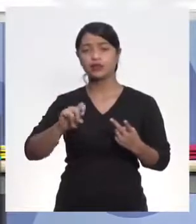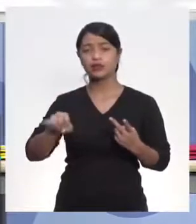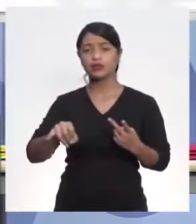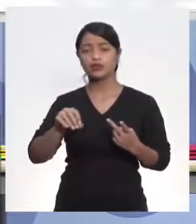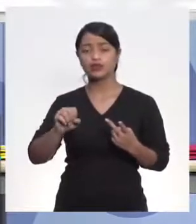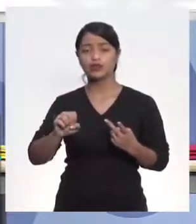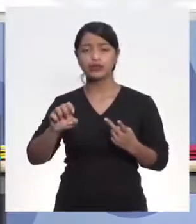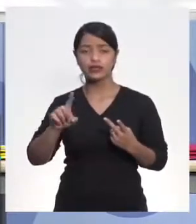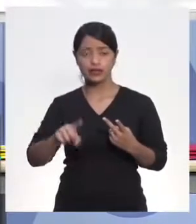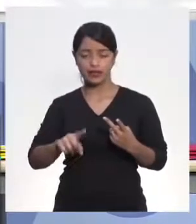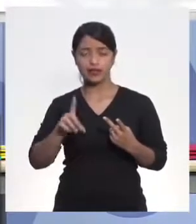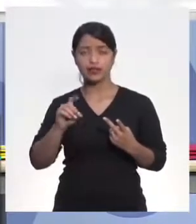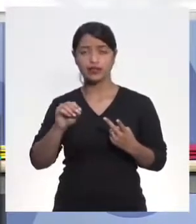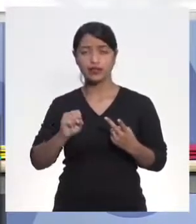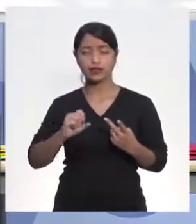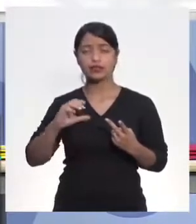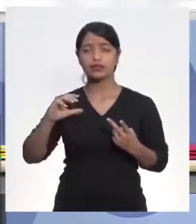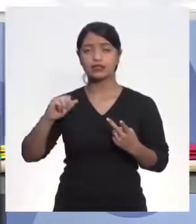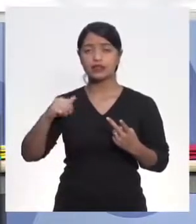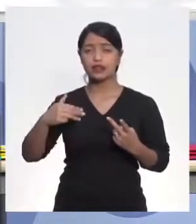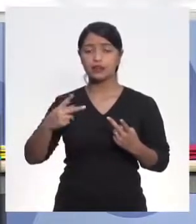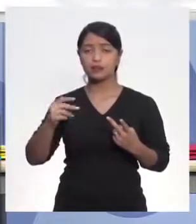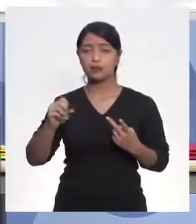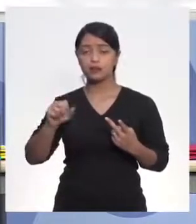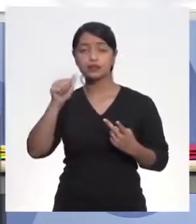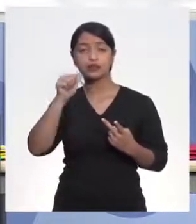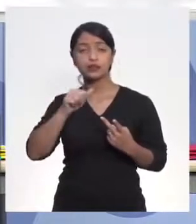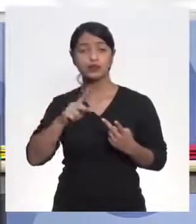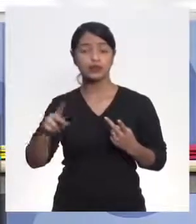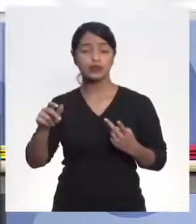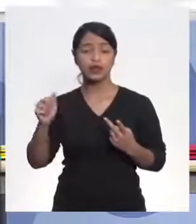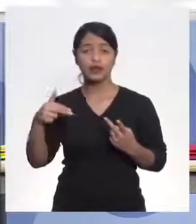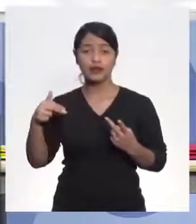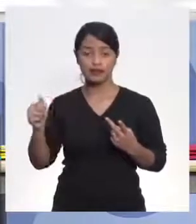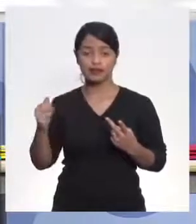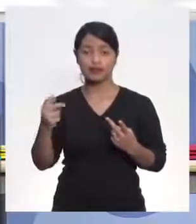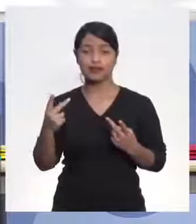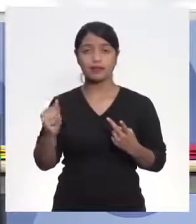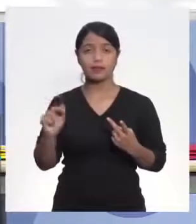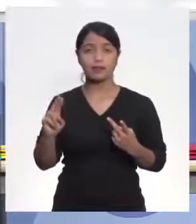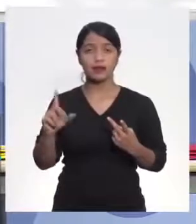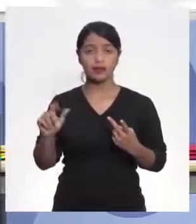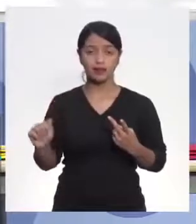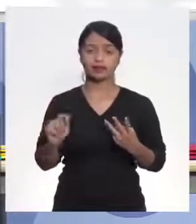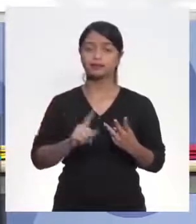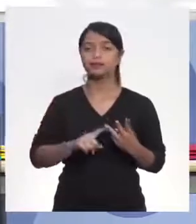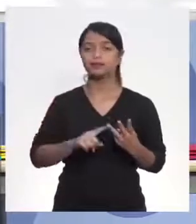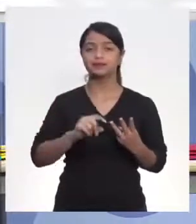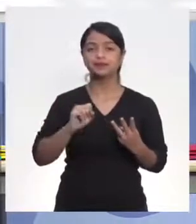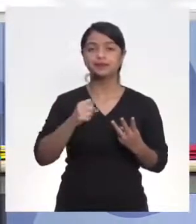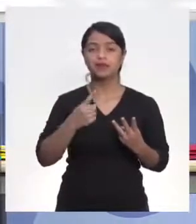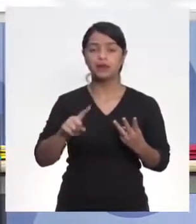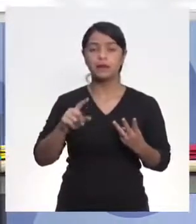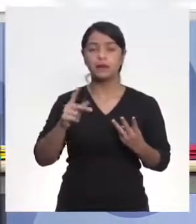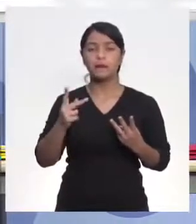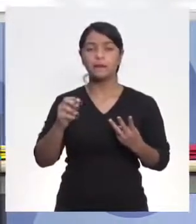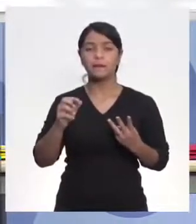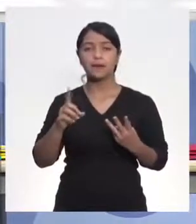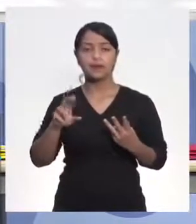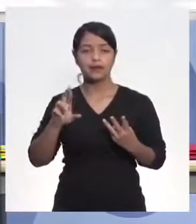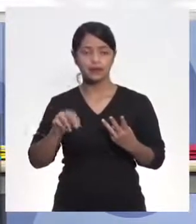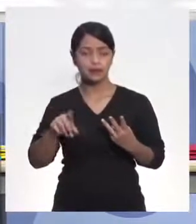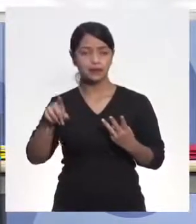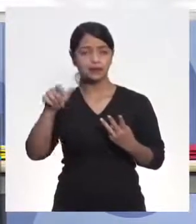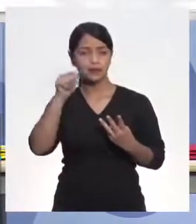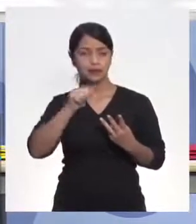Melo Matos de Castro, com a professora Ana Paula Barbosa. São Pedro, ali no interior, Escola Gustavo